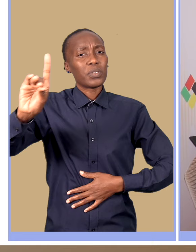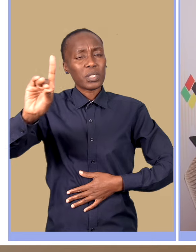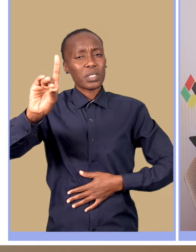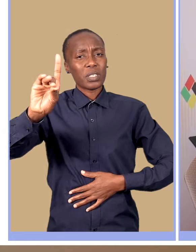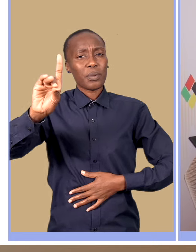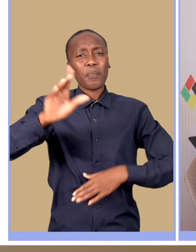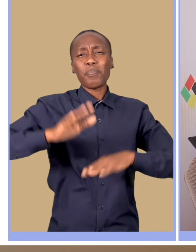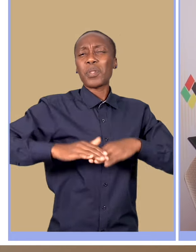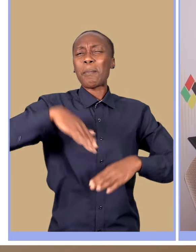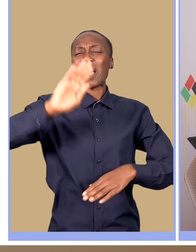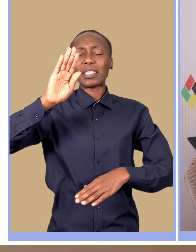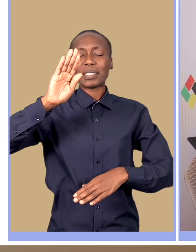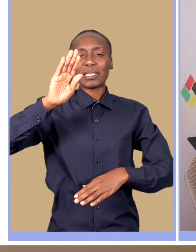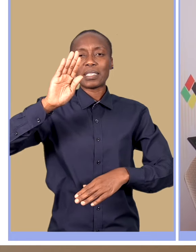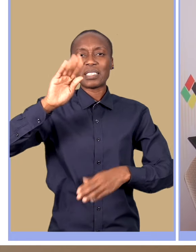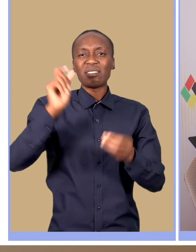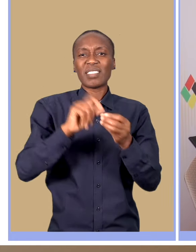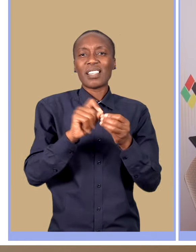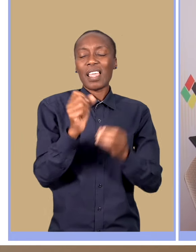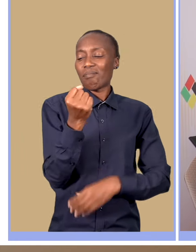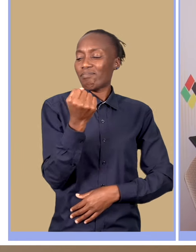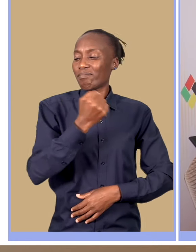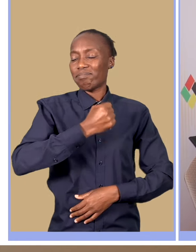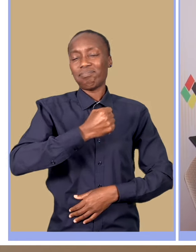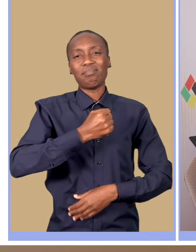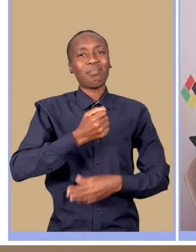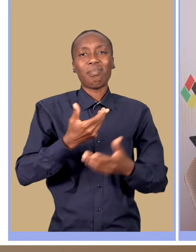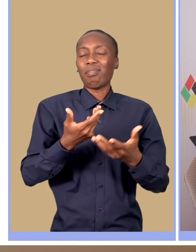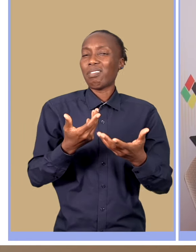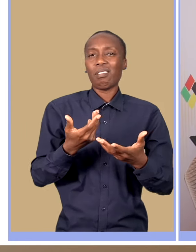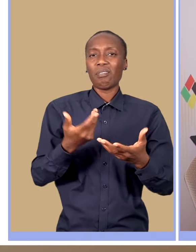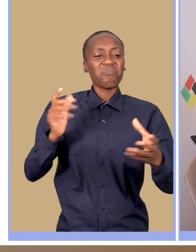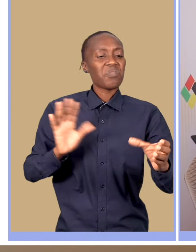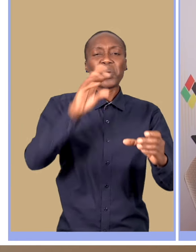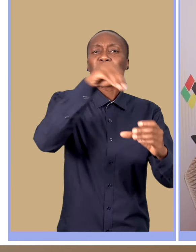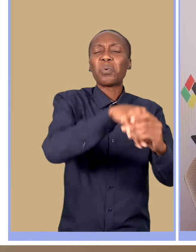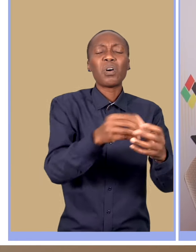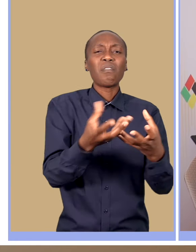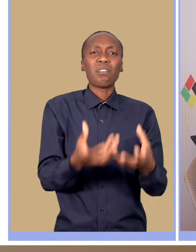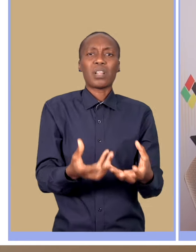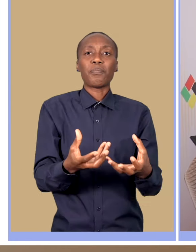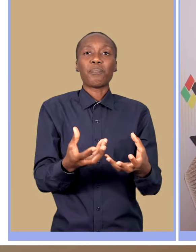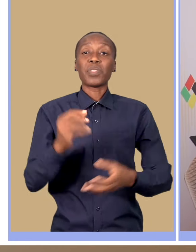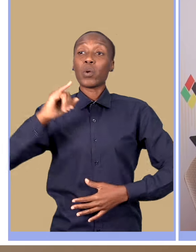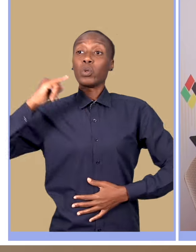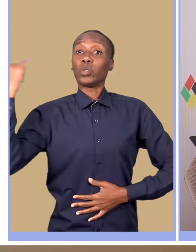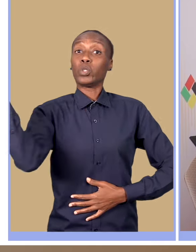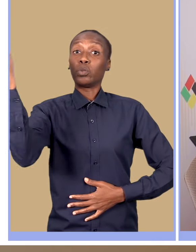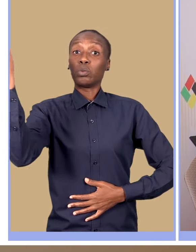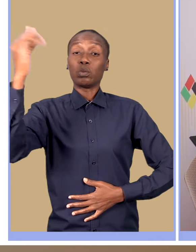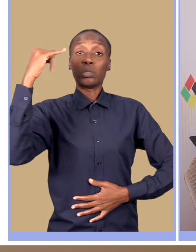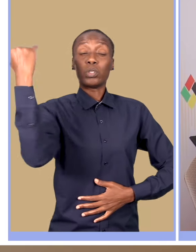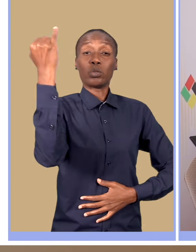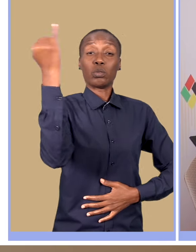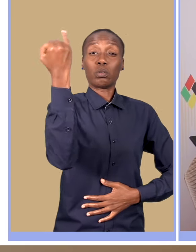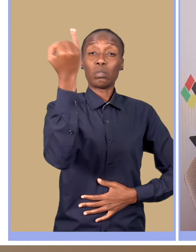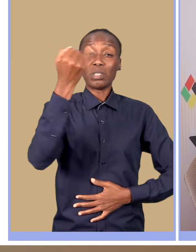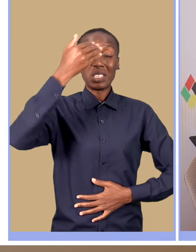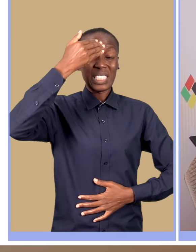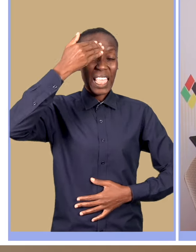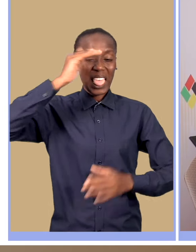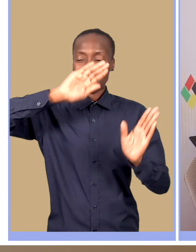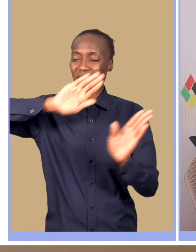com deficiência muitas vezes são esquecidas. São questões que as nossas instituições esquecem-se de